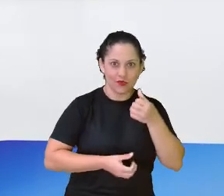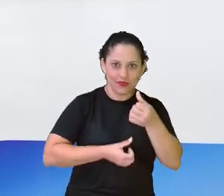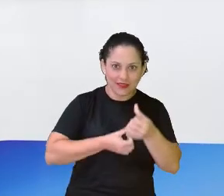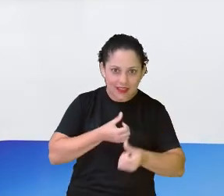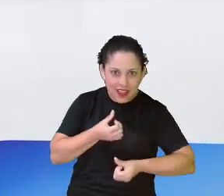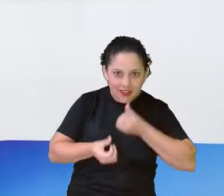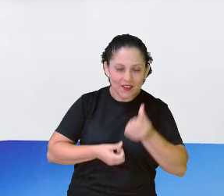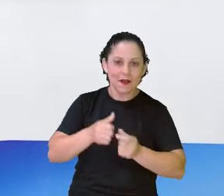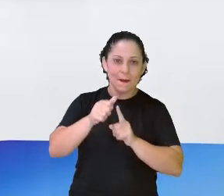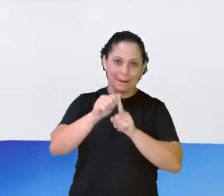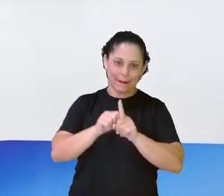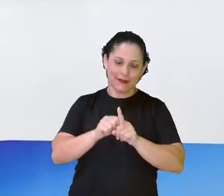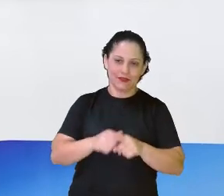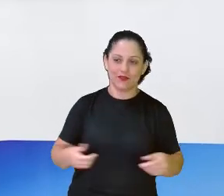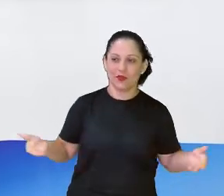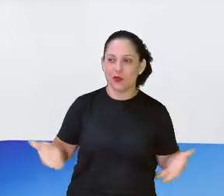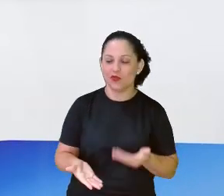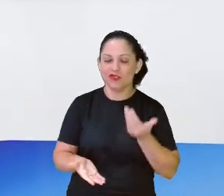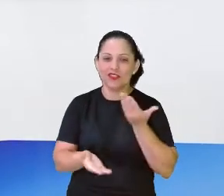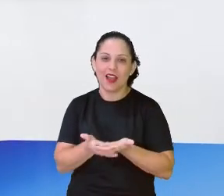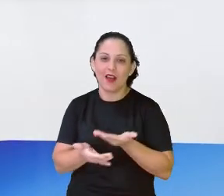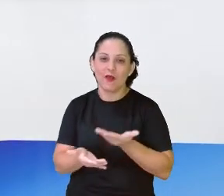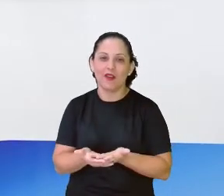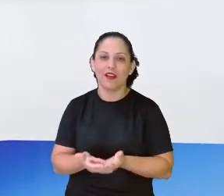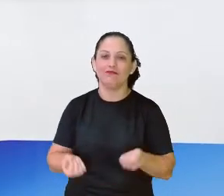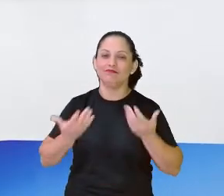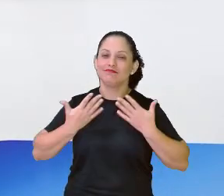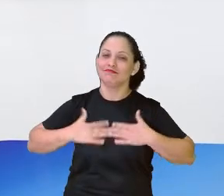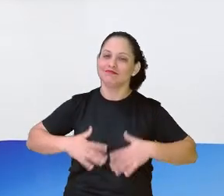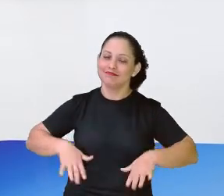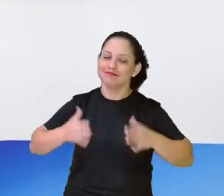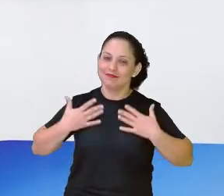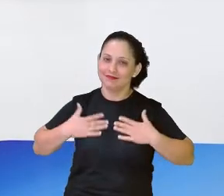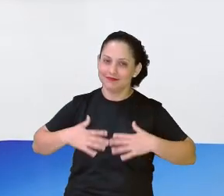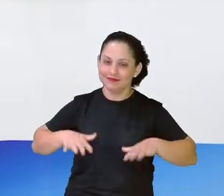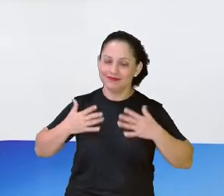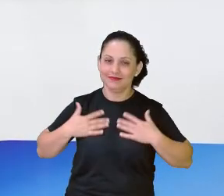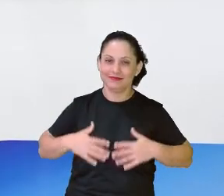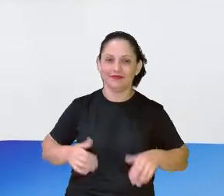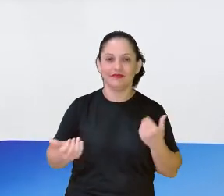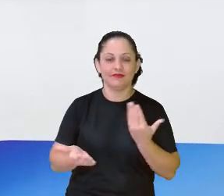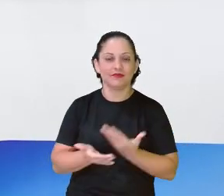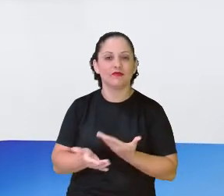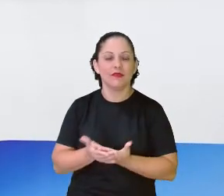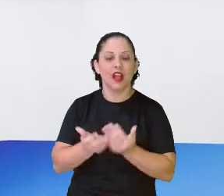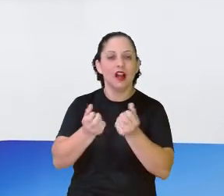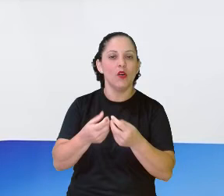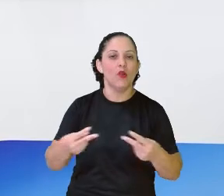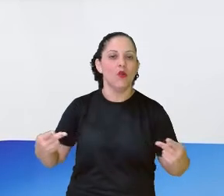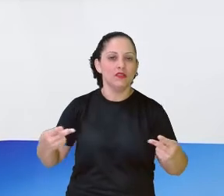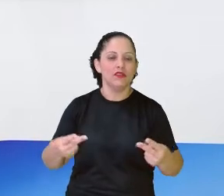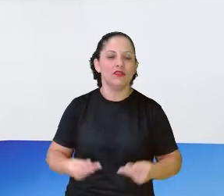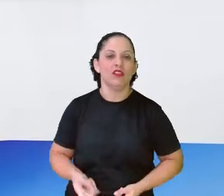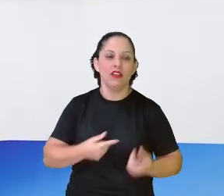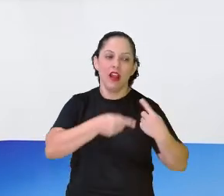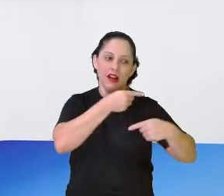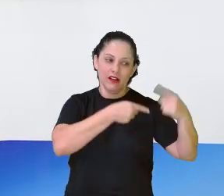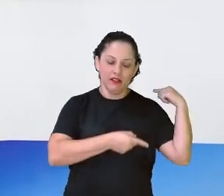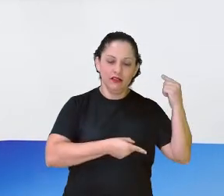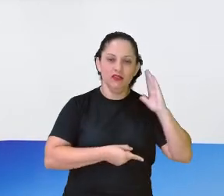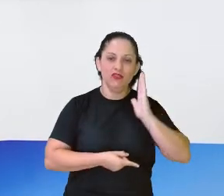um docinho hoje, né? A aula hoje vai ser bem tranquilinha, vamos trabalhar coisas que a gente já